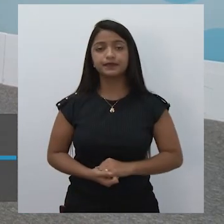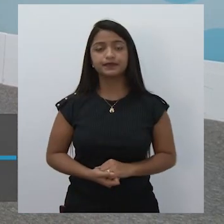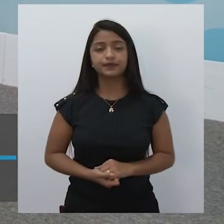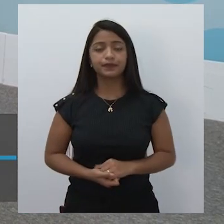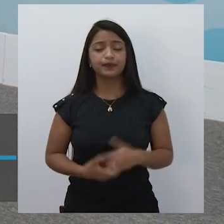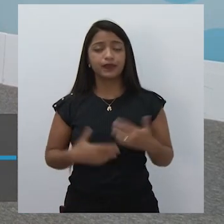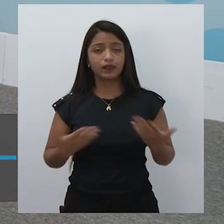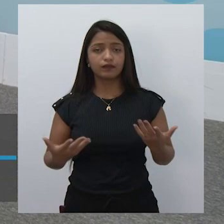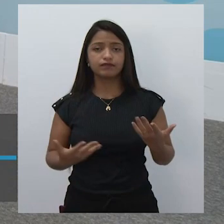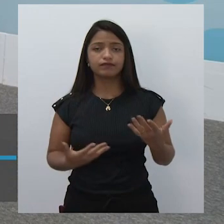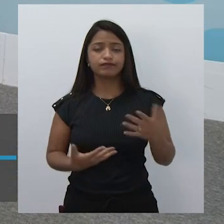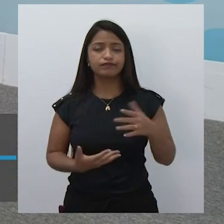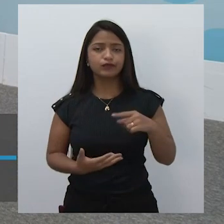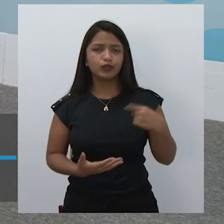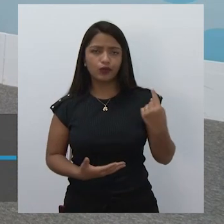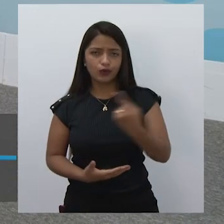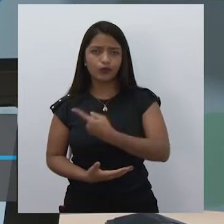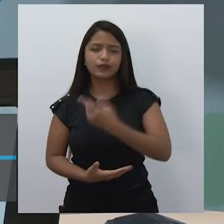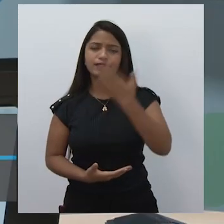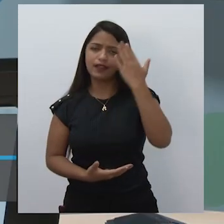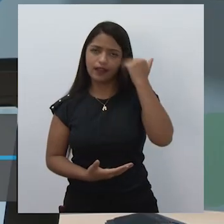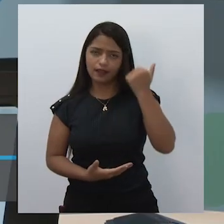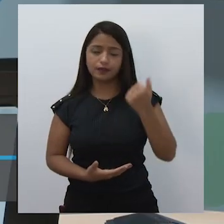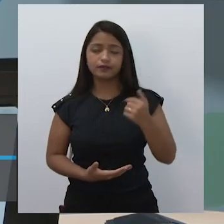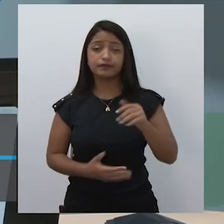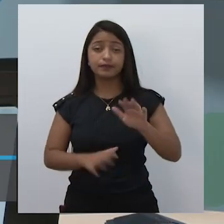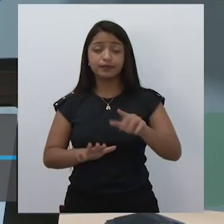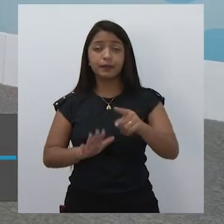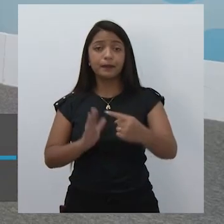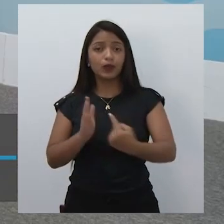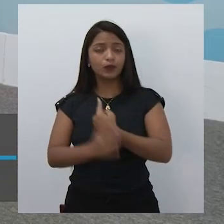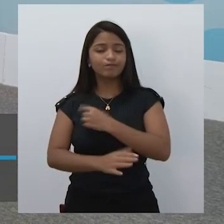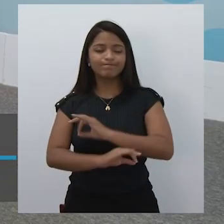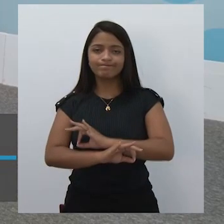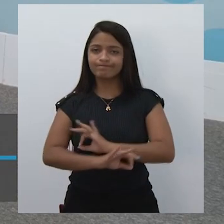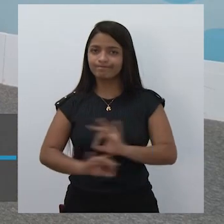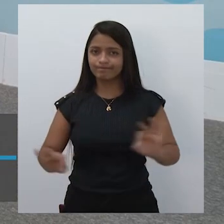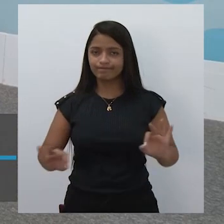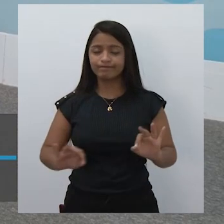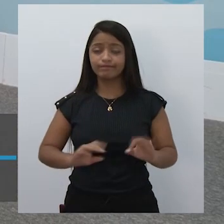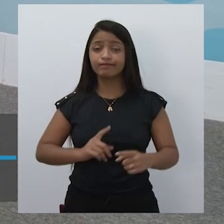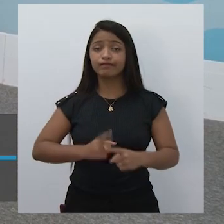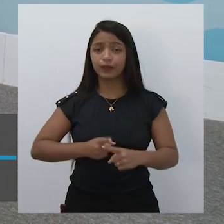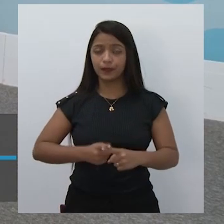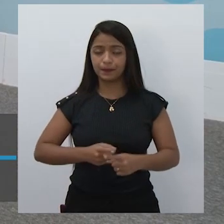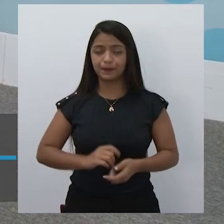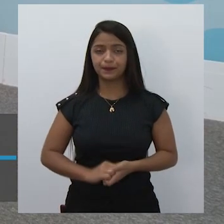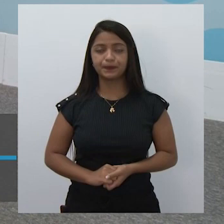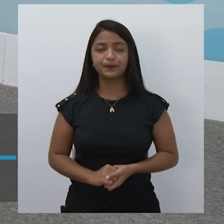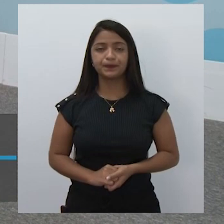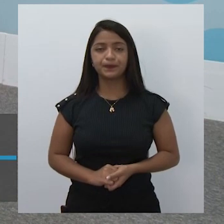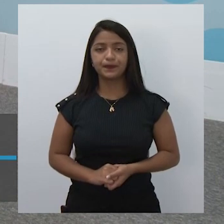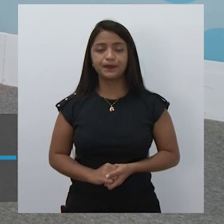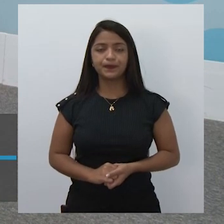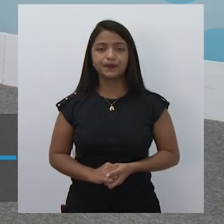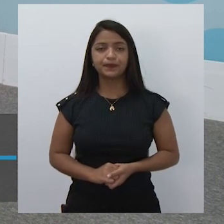Todos nós sabemos, eu achei assim a pergunta ótima, viu, Josélia? Porque, na verdade, essa é a questão